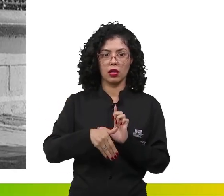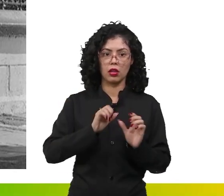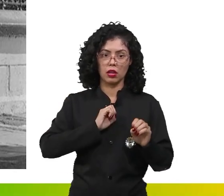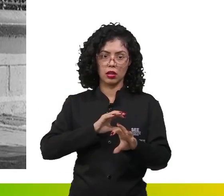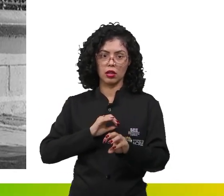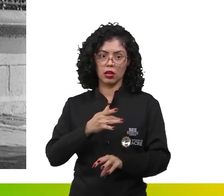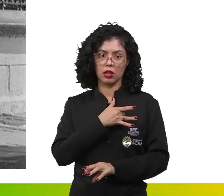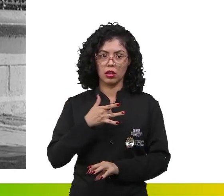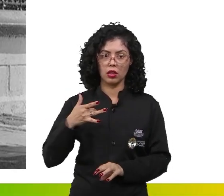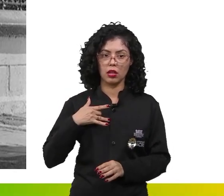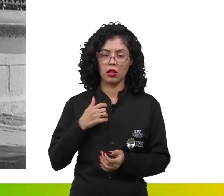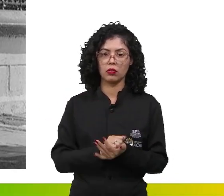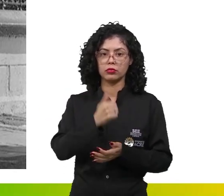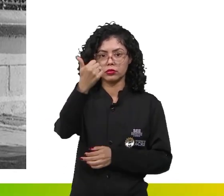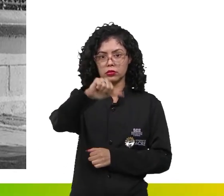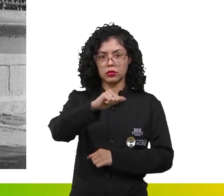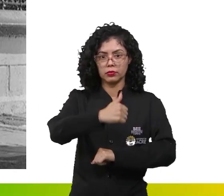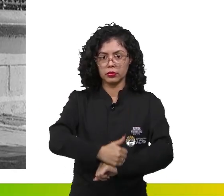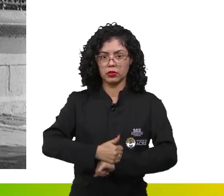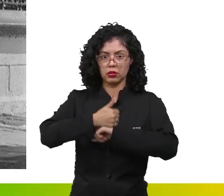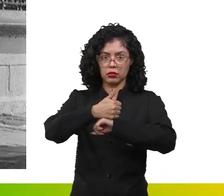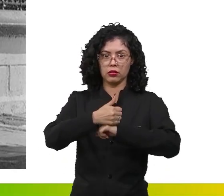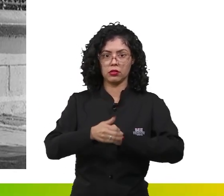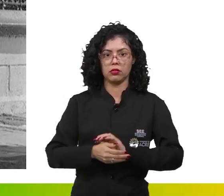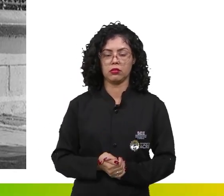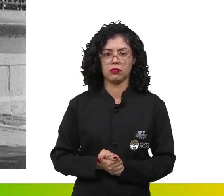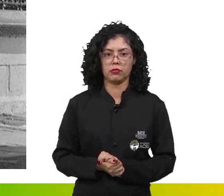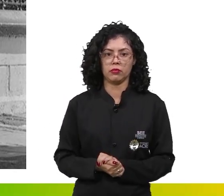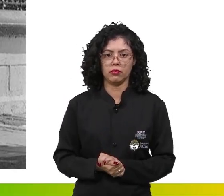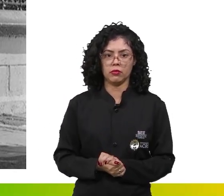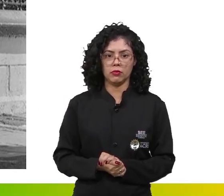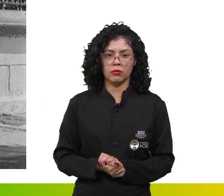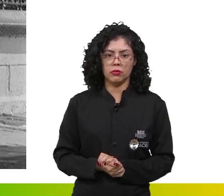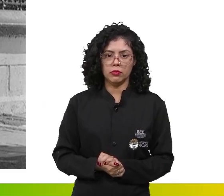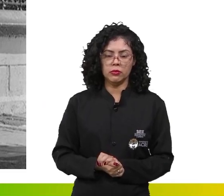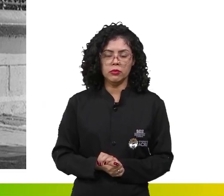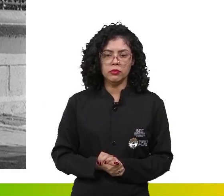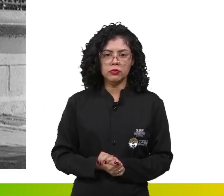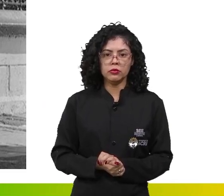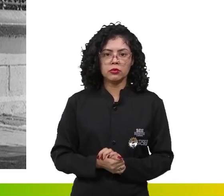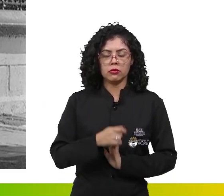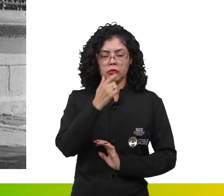à educação e à saúde de pior qualidade.